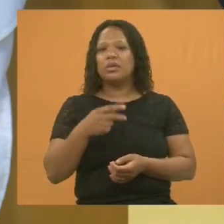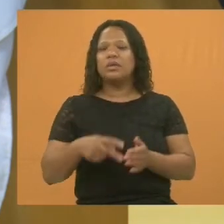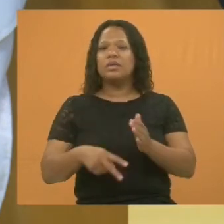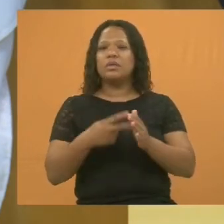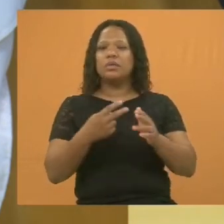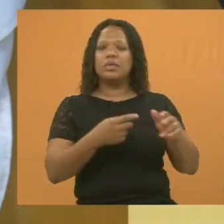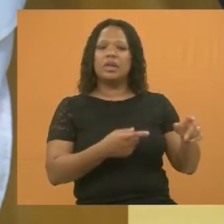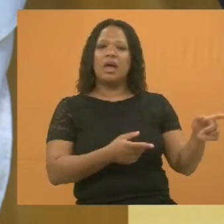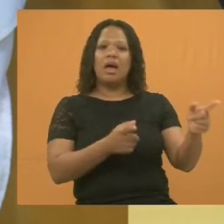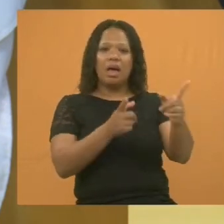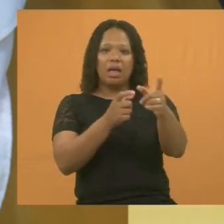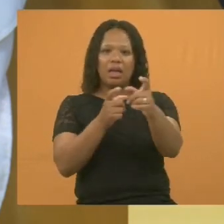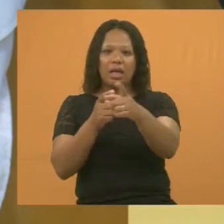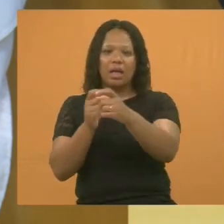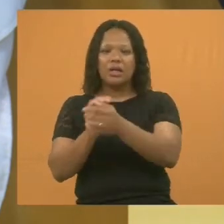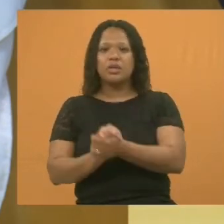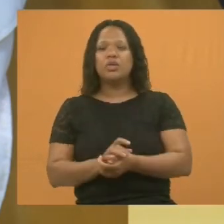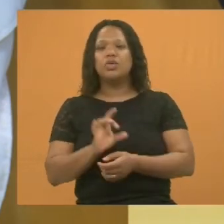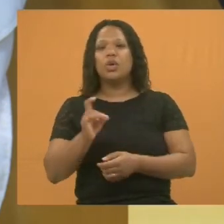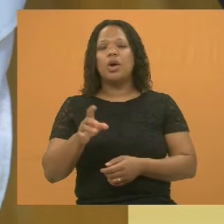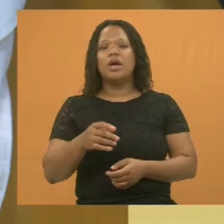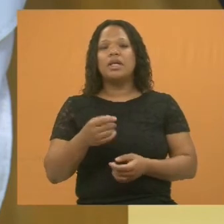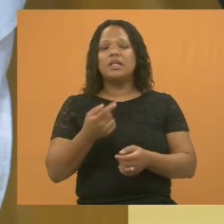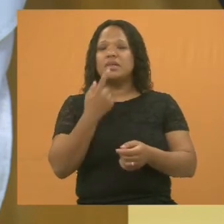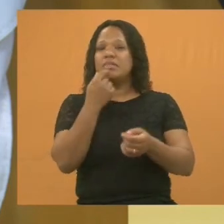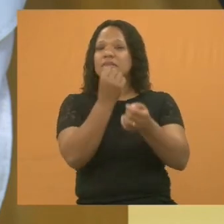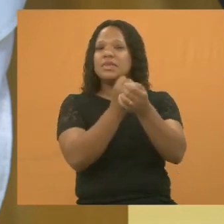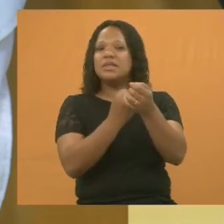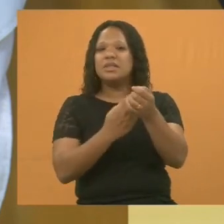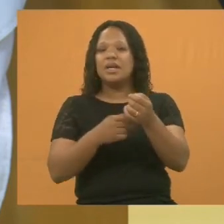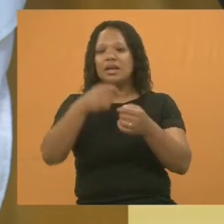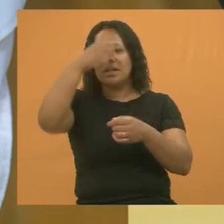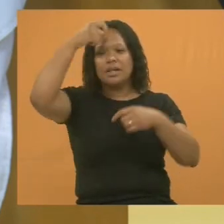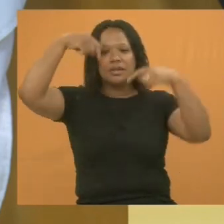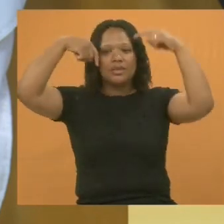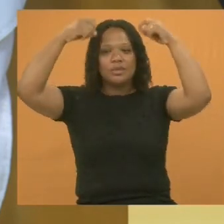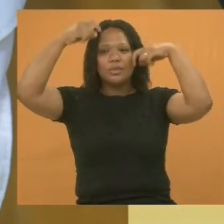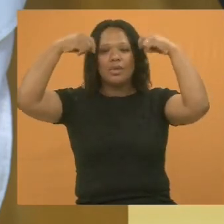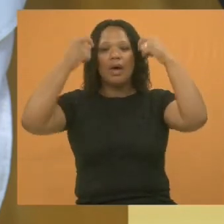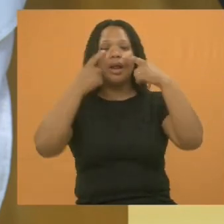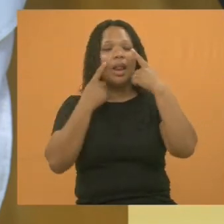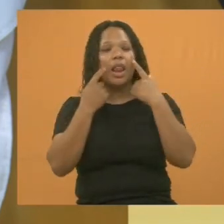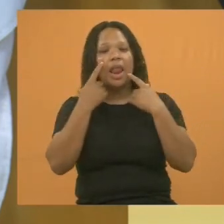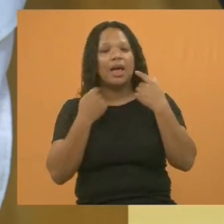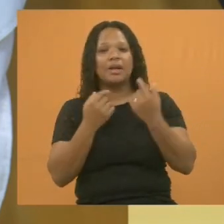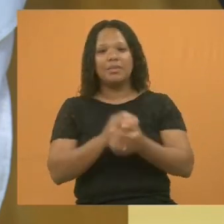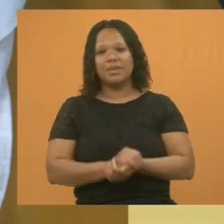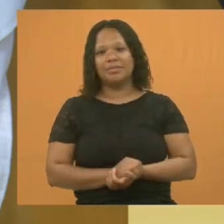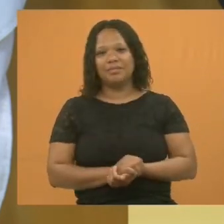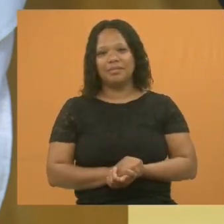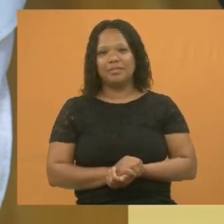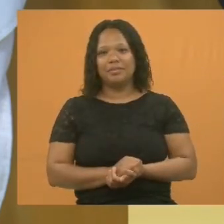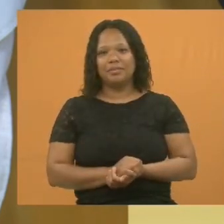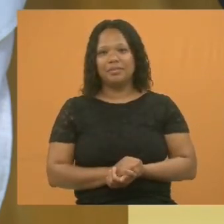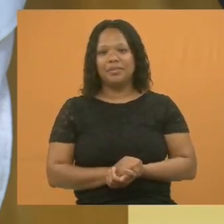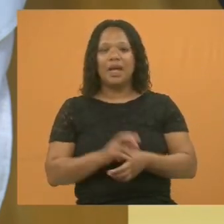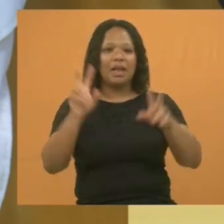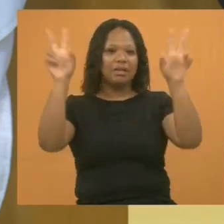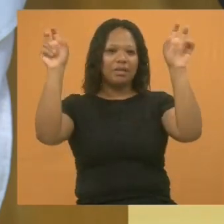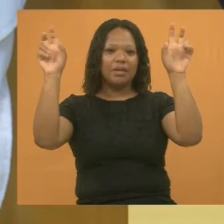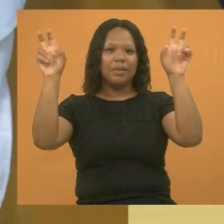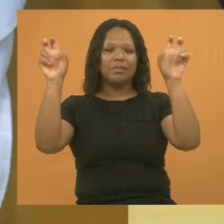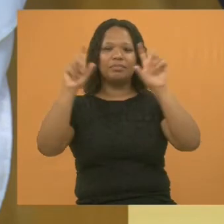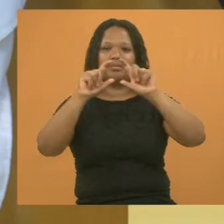oferecer sangue, suor e lágrimas. Então, se a partir de hoje se começar uma administração a nível